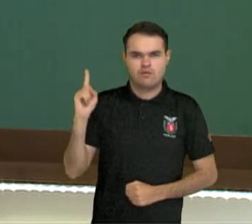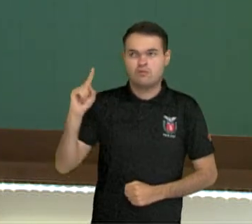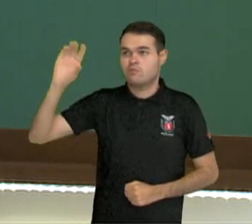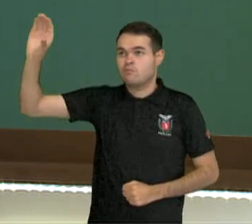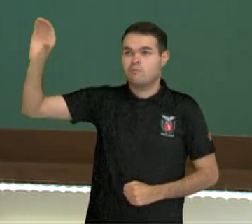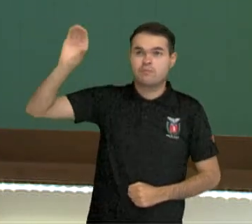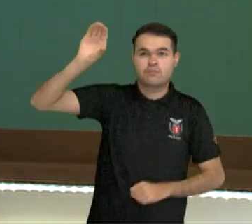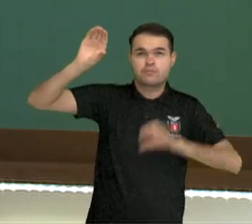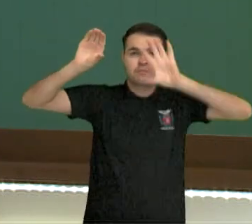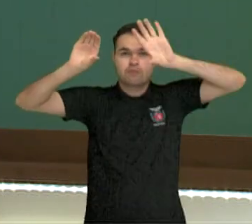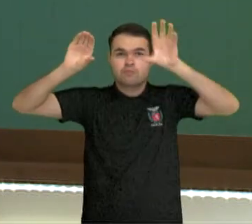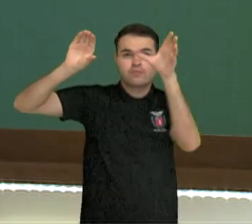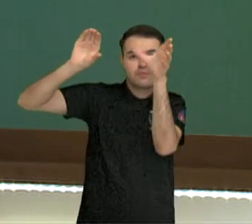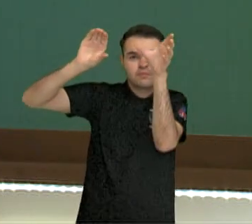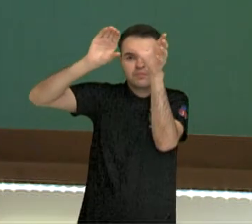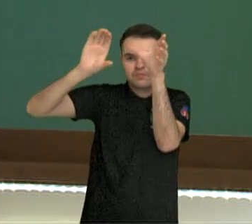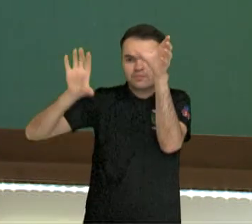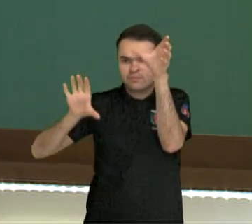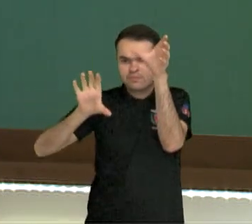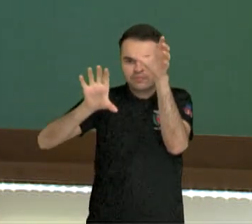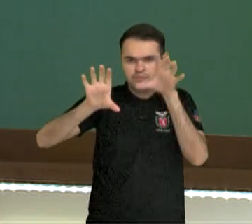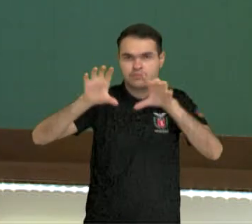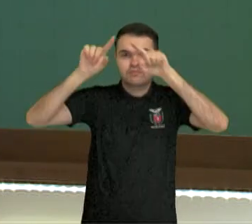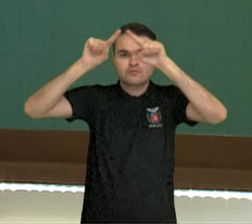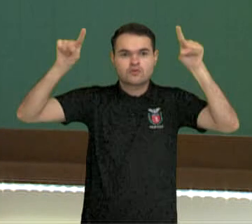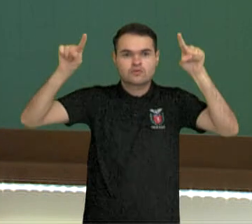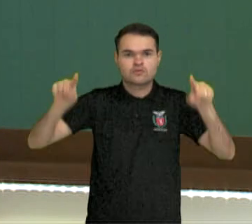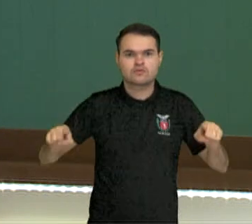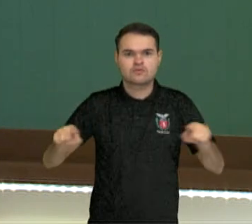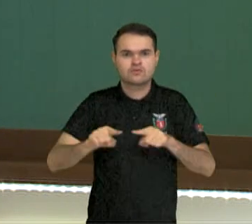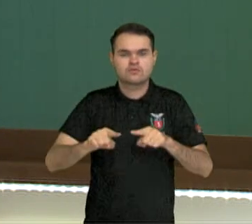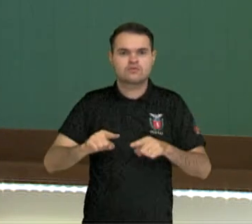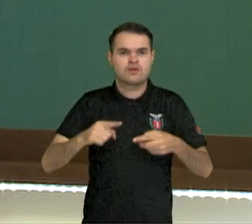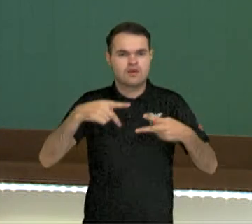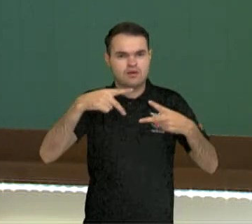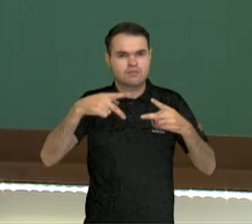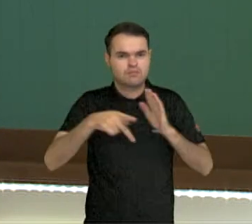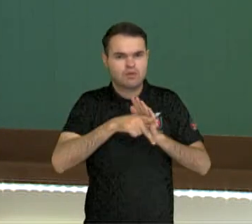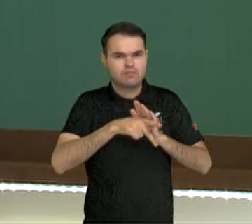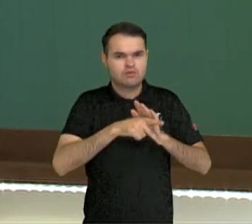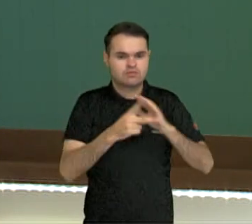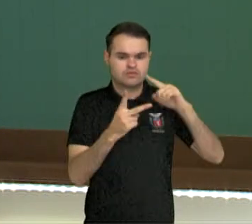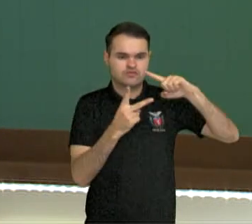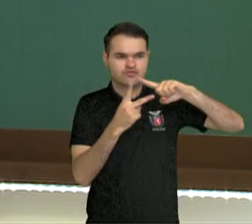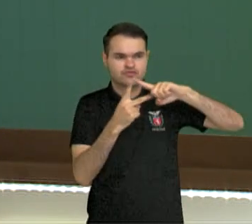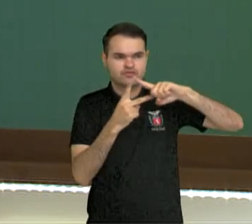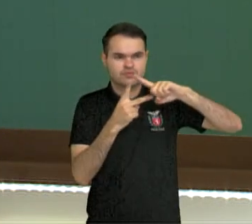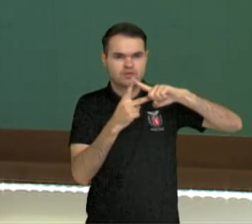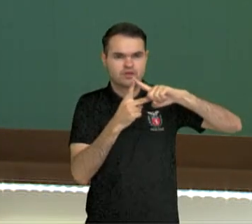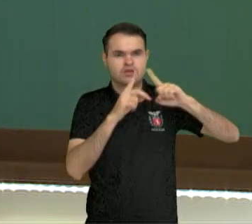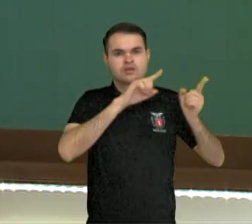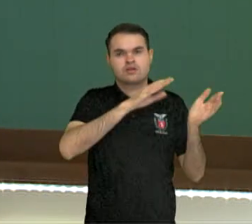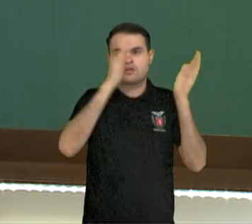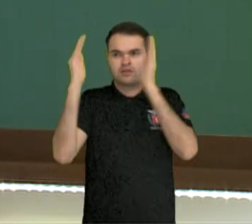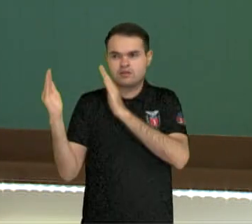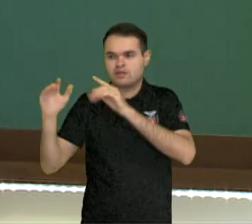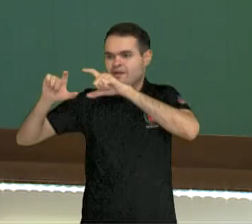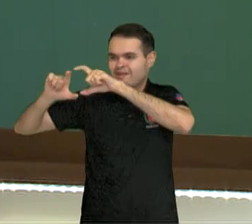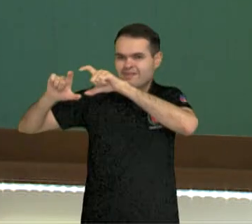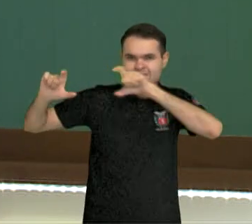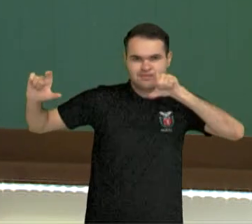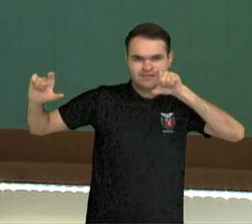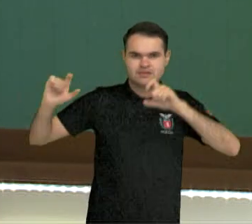junção geométrica, onde eu juntei as figuras, e a junção algébrica. Aqui, na verdade, antes da